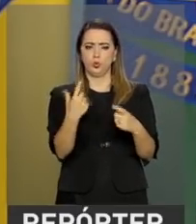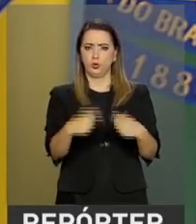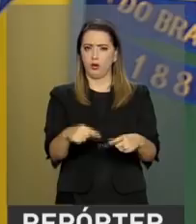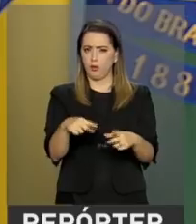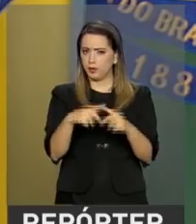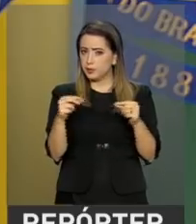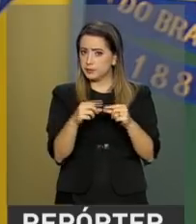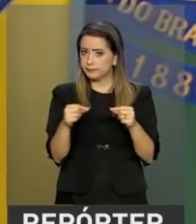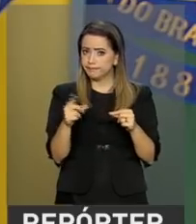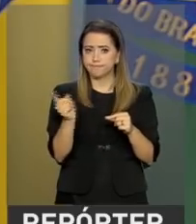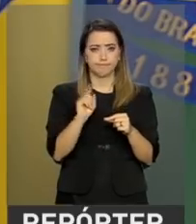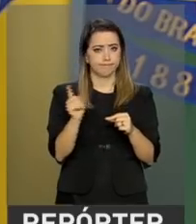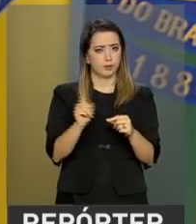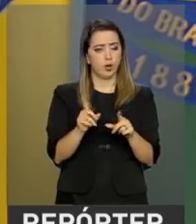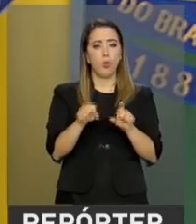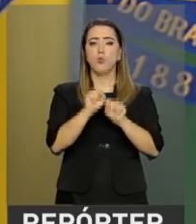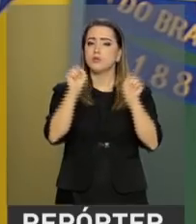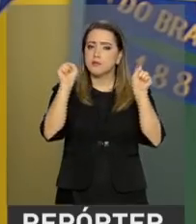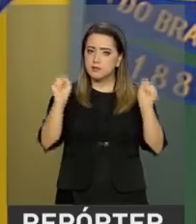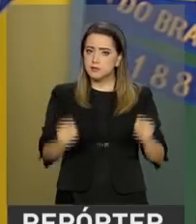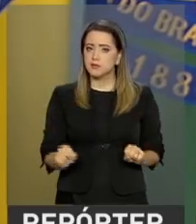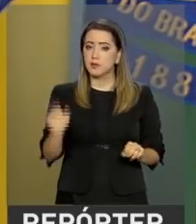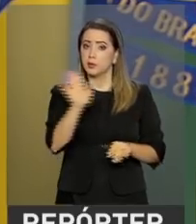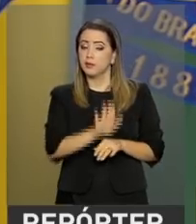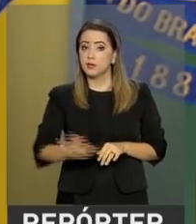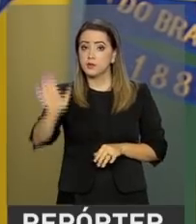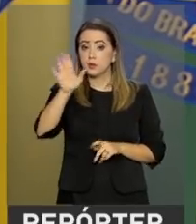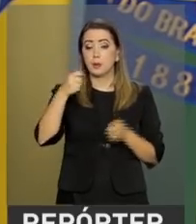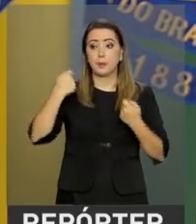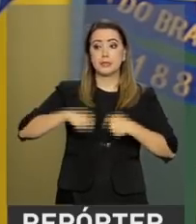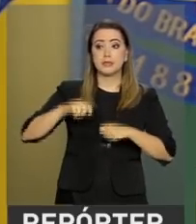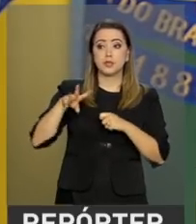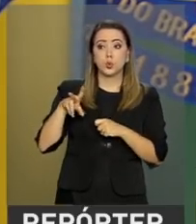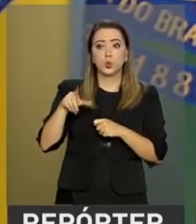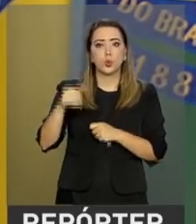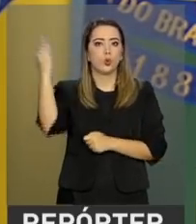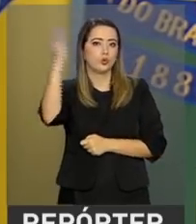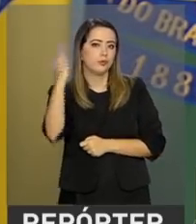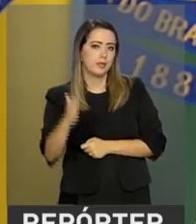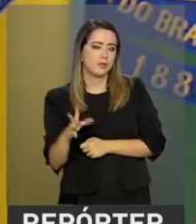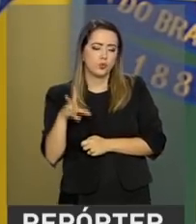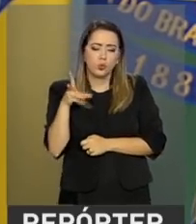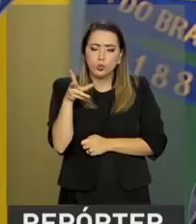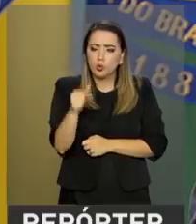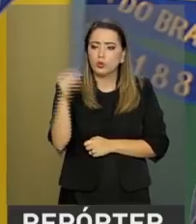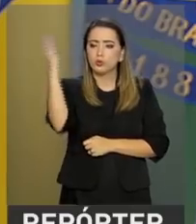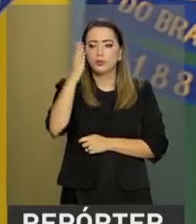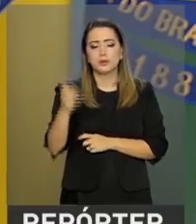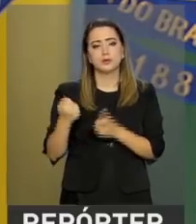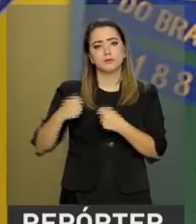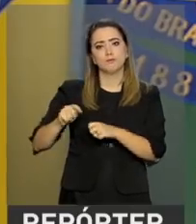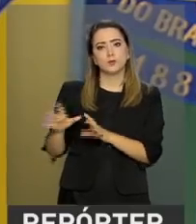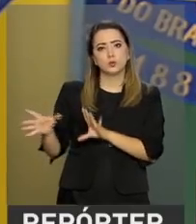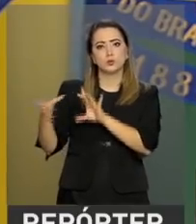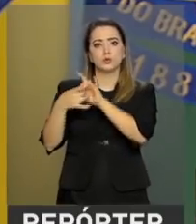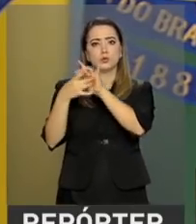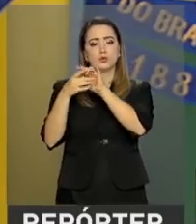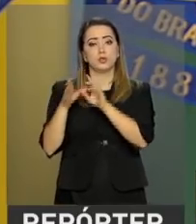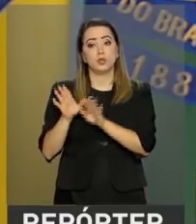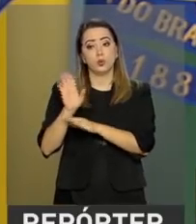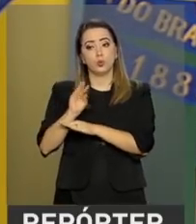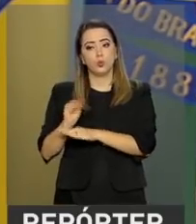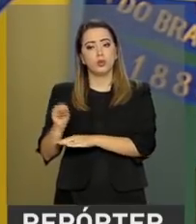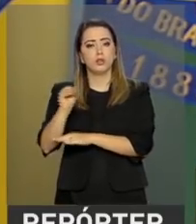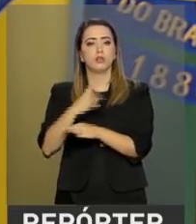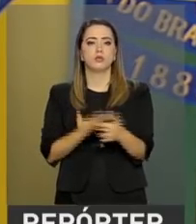brasília mas o sistema nacional importa que todo o brasil se ocupe com a sua a juventude por isso